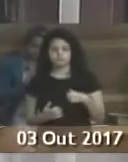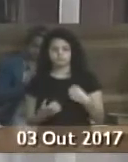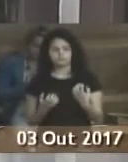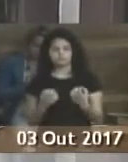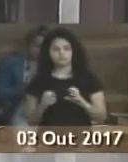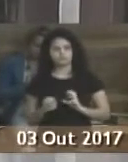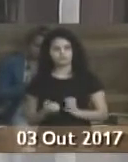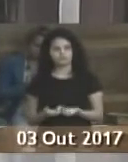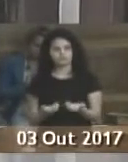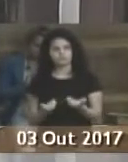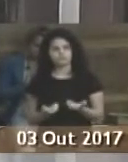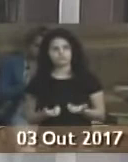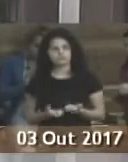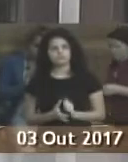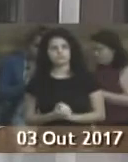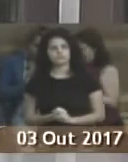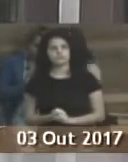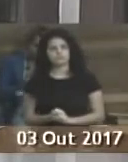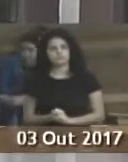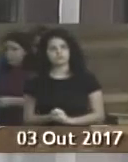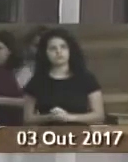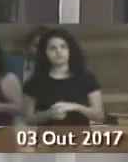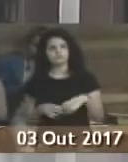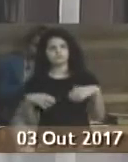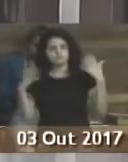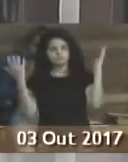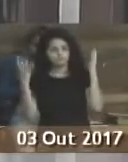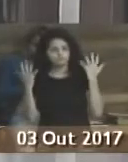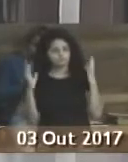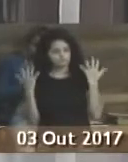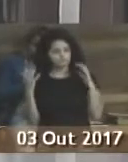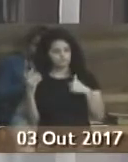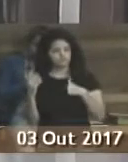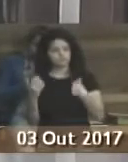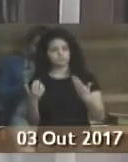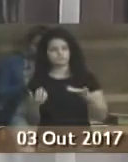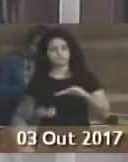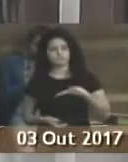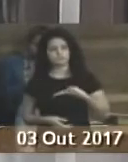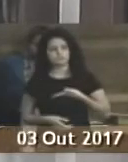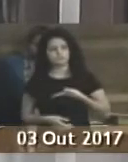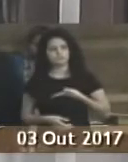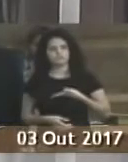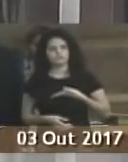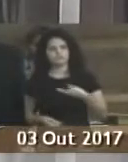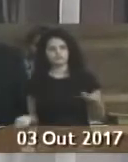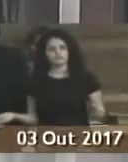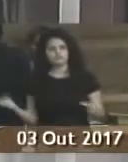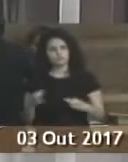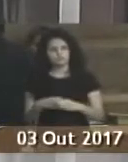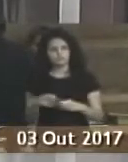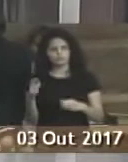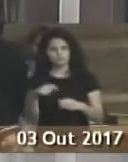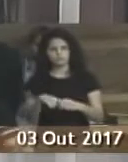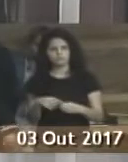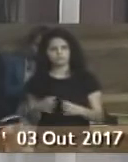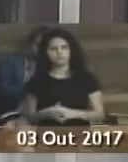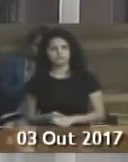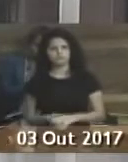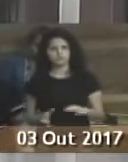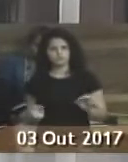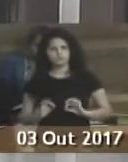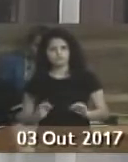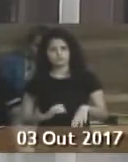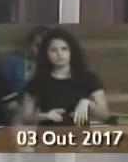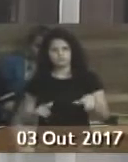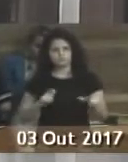gostaria de saudar os amigos que fazem parte da Comissão Organizadora pelo Emprego,